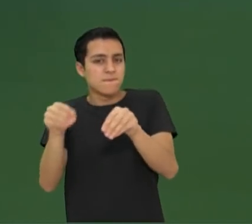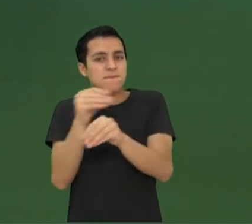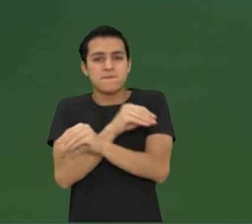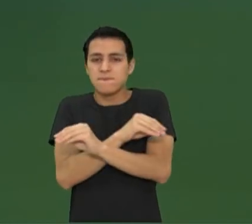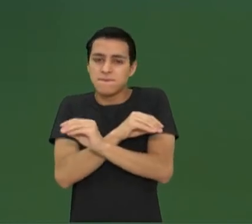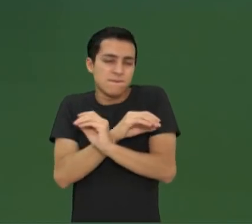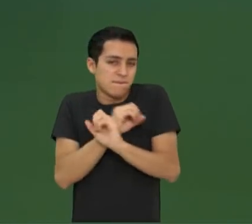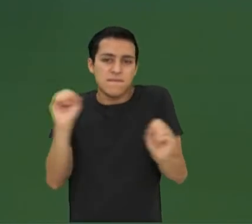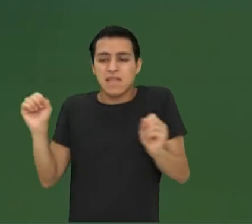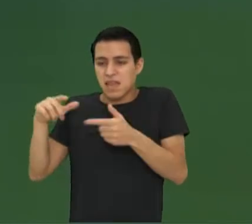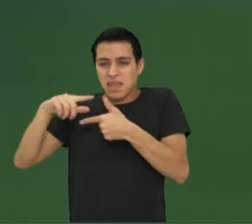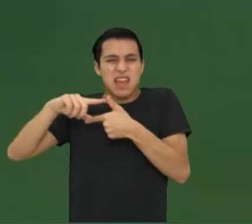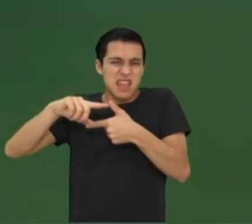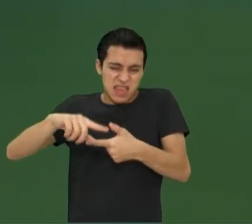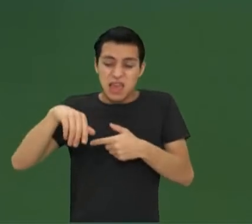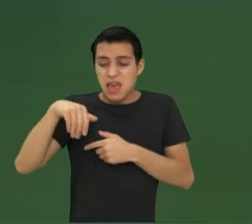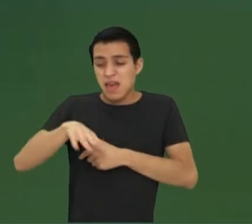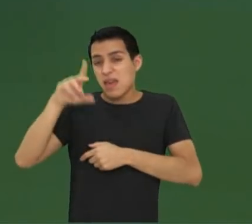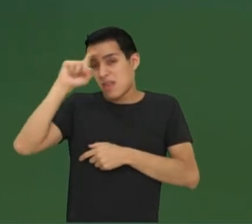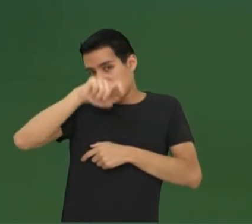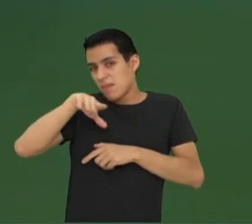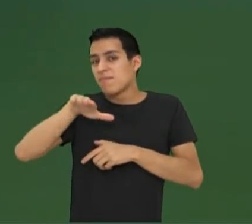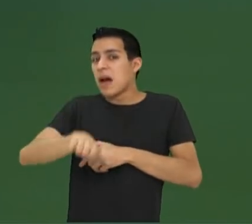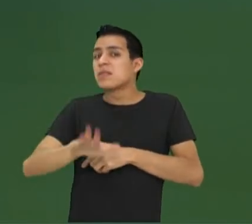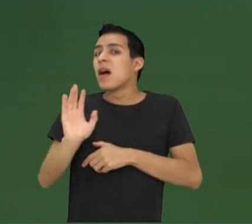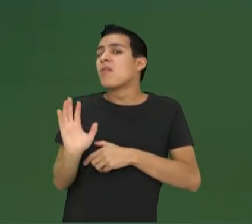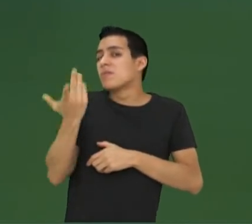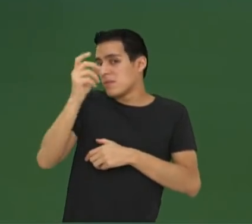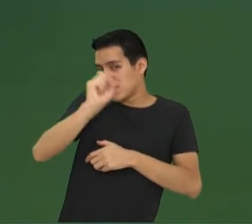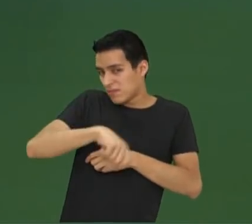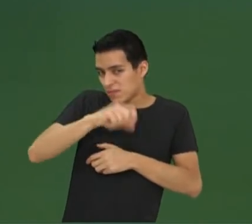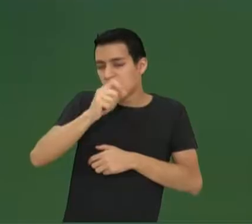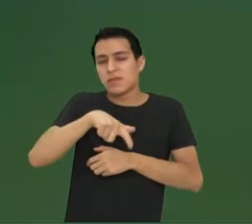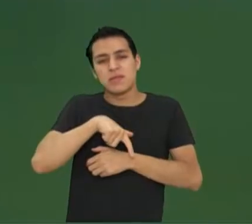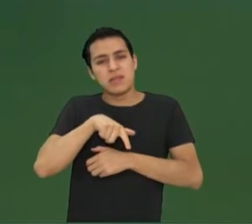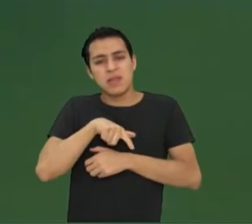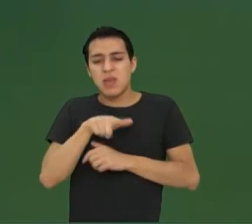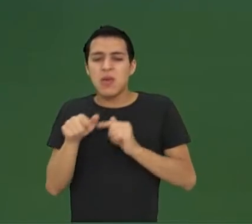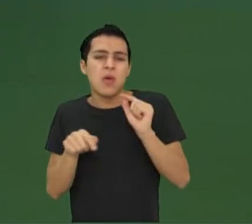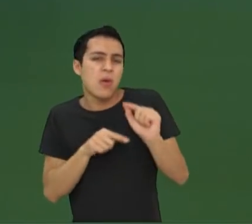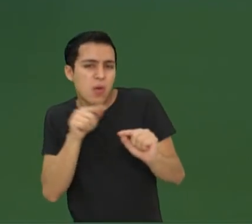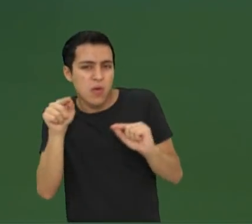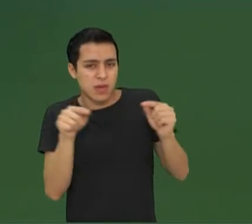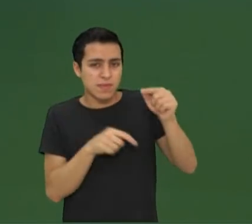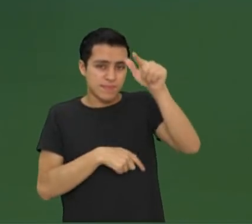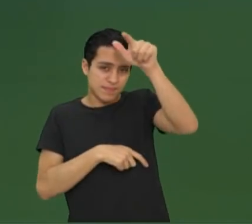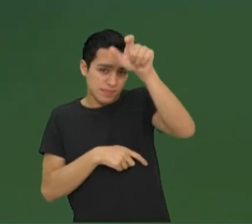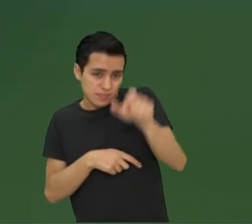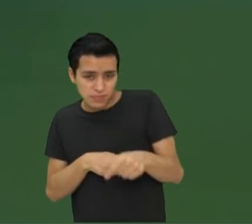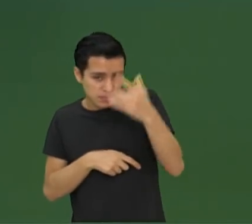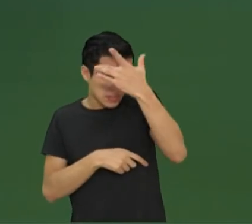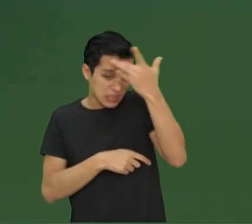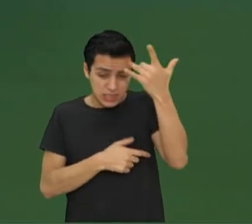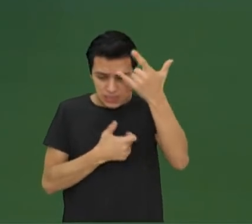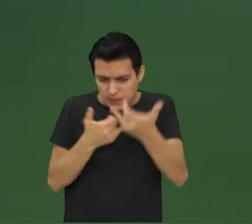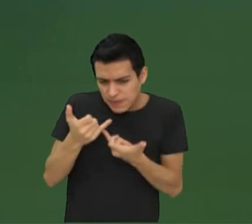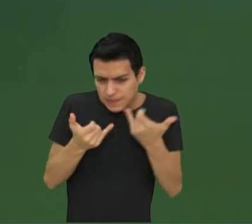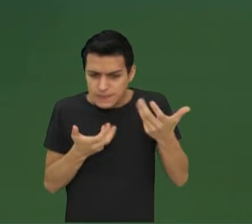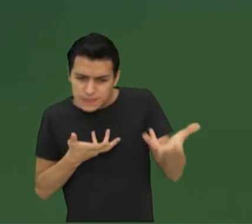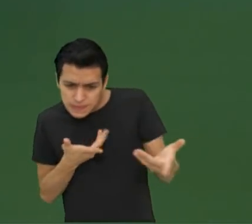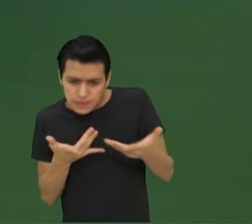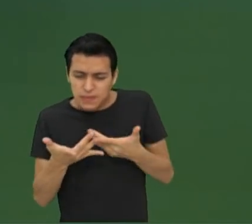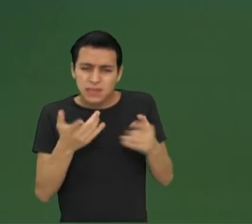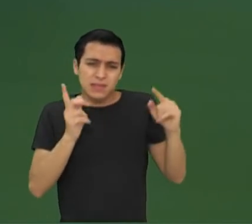clássico o checkmate. Ele é um pouquinho mais complicado, mas ele acontece no nível do jogador, no nível do adversário, mas